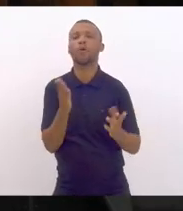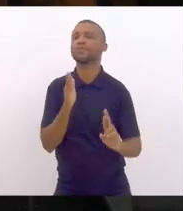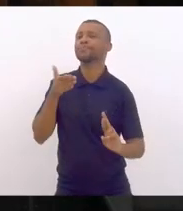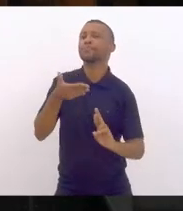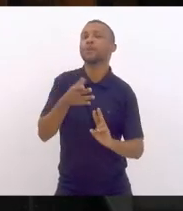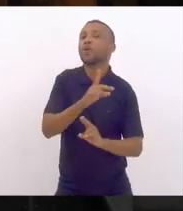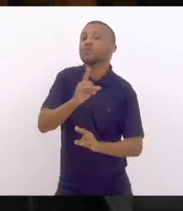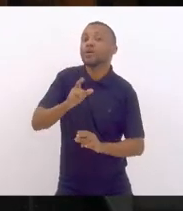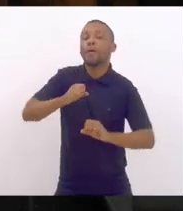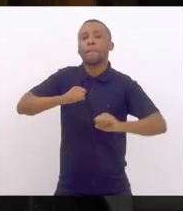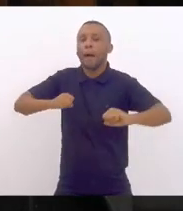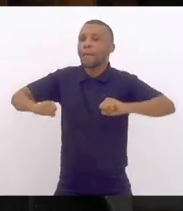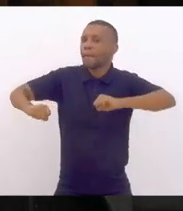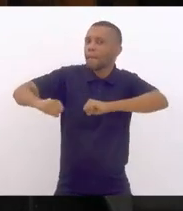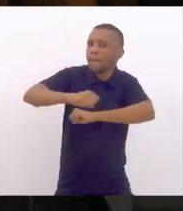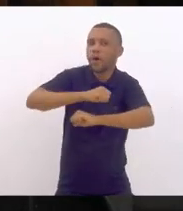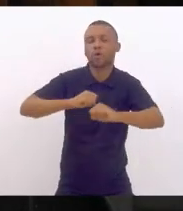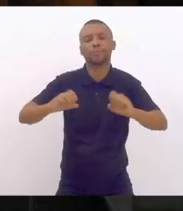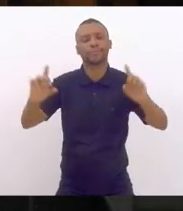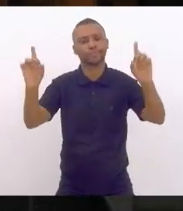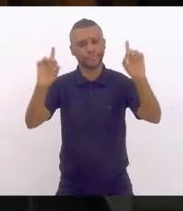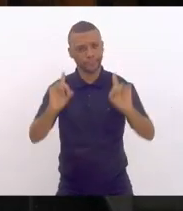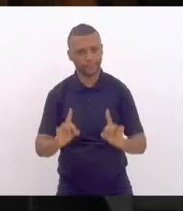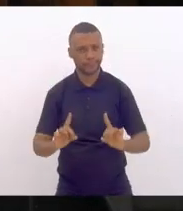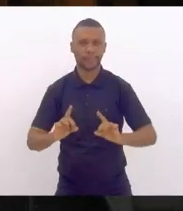pessoas com deficiência